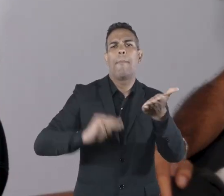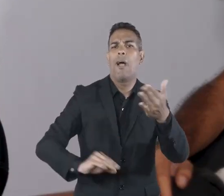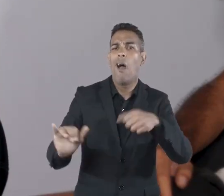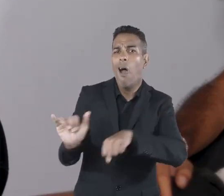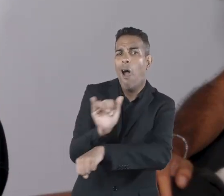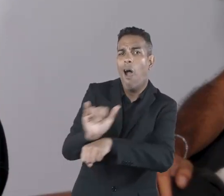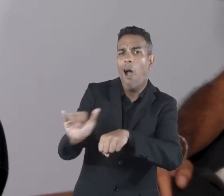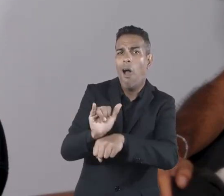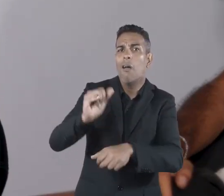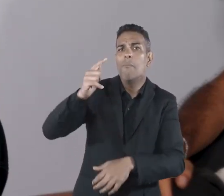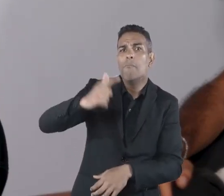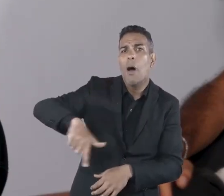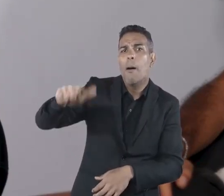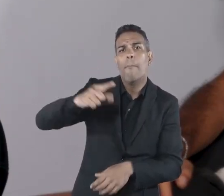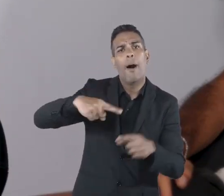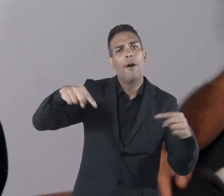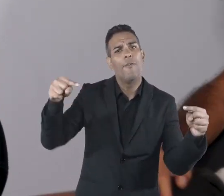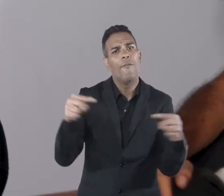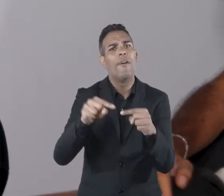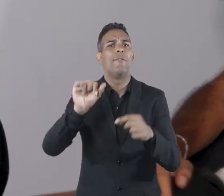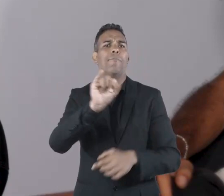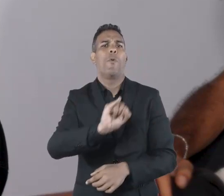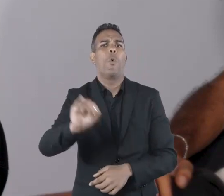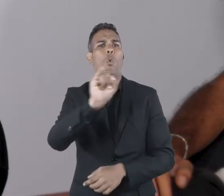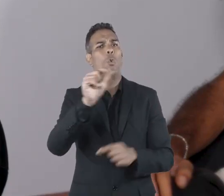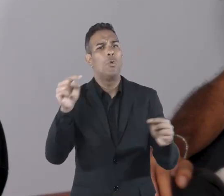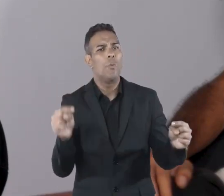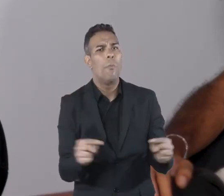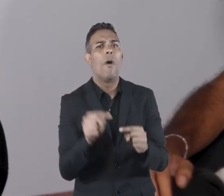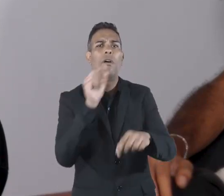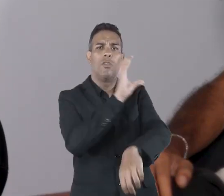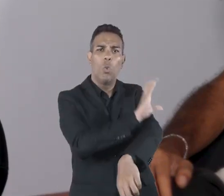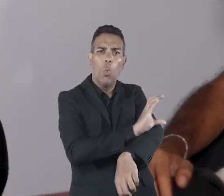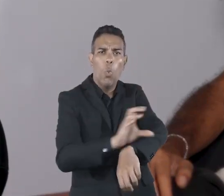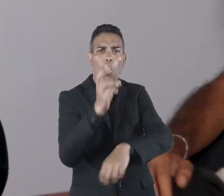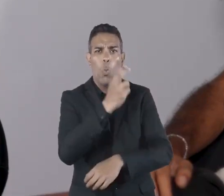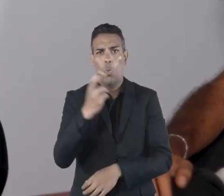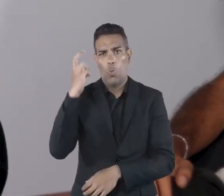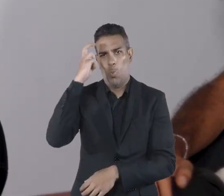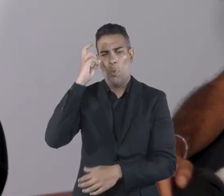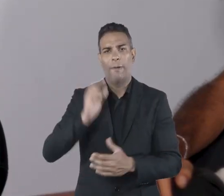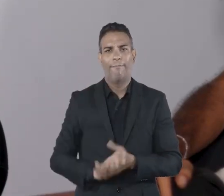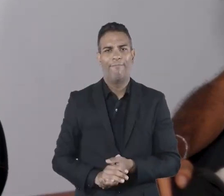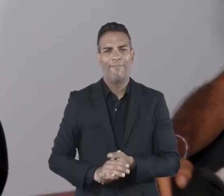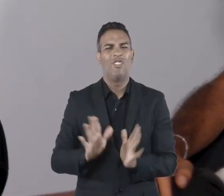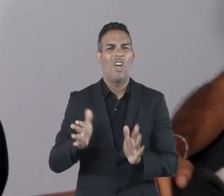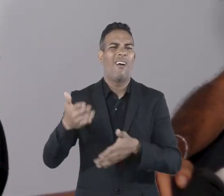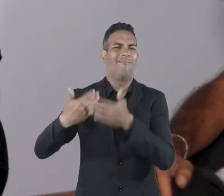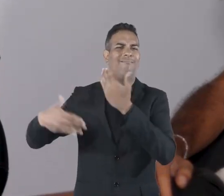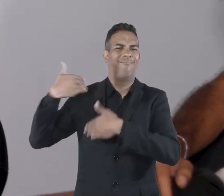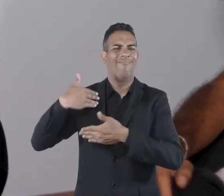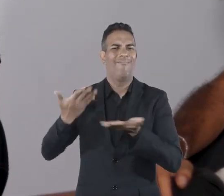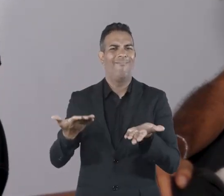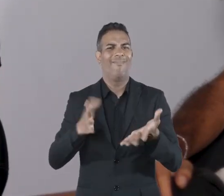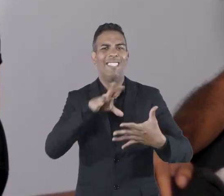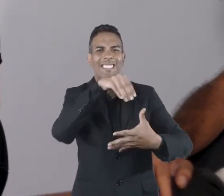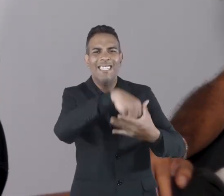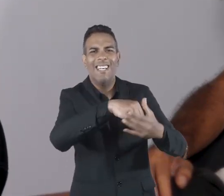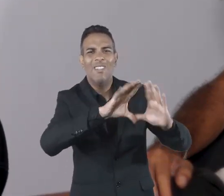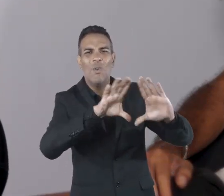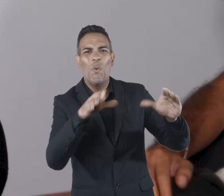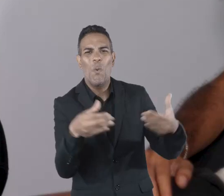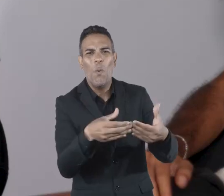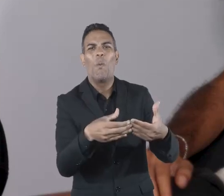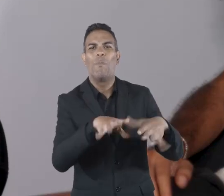às metodologias ativas, mas a gente traz também outras questões que nos são importantes, ligadas à cultura. Então, na última jornada